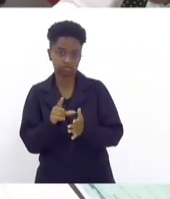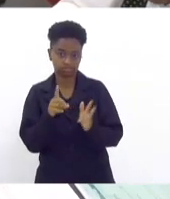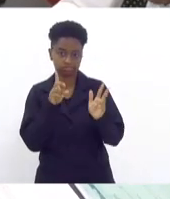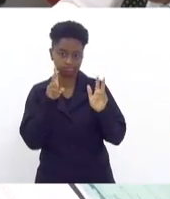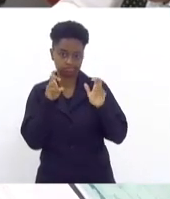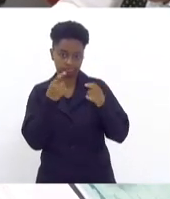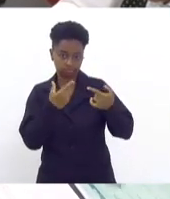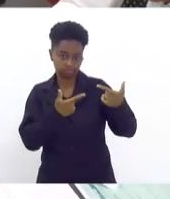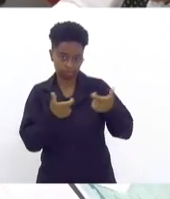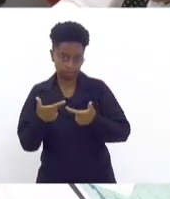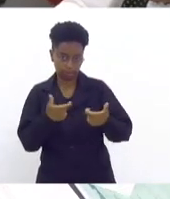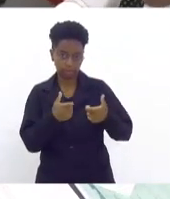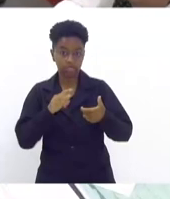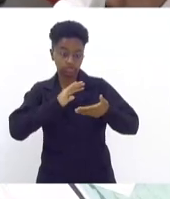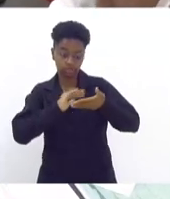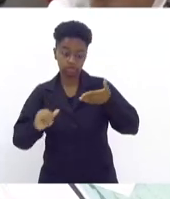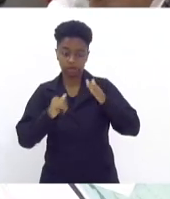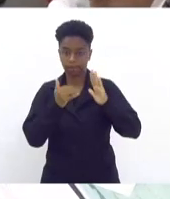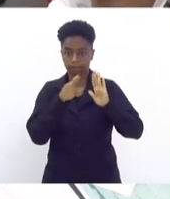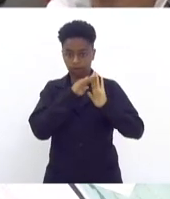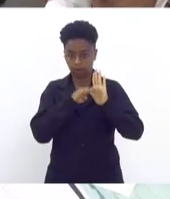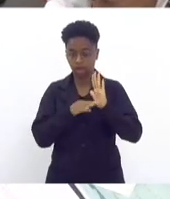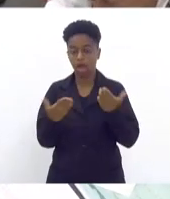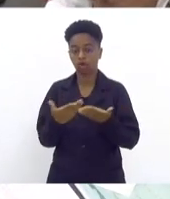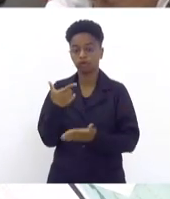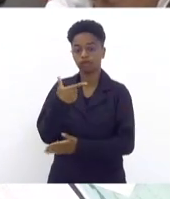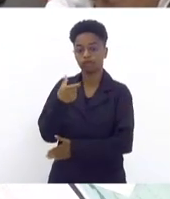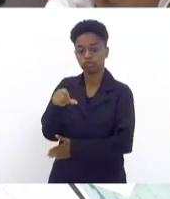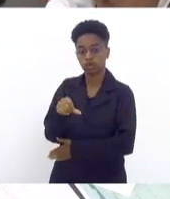Delaroli, retirado de pauta. 29 da pauta é o